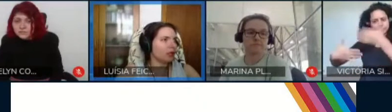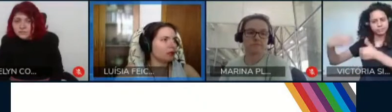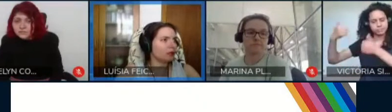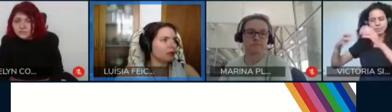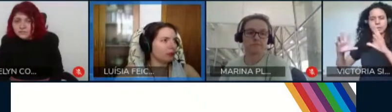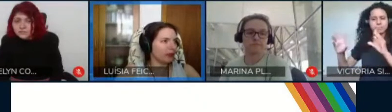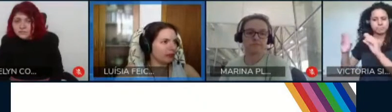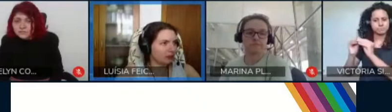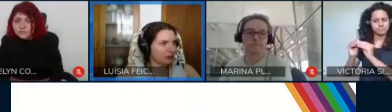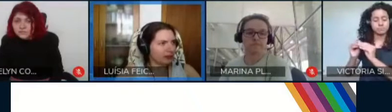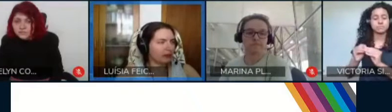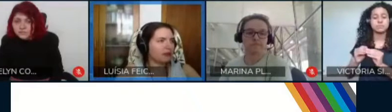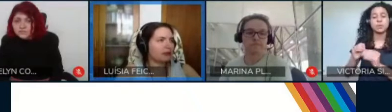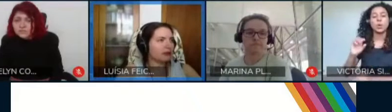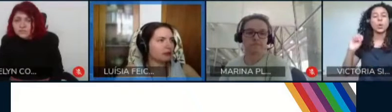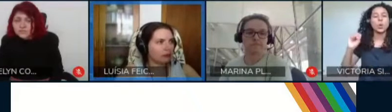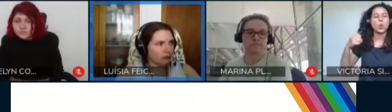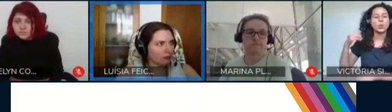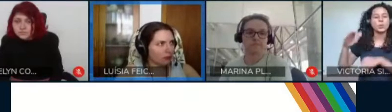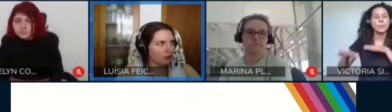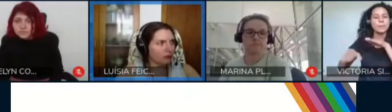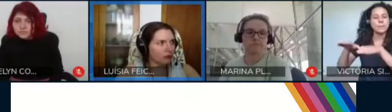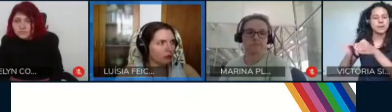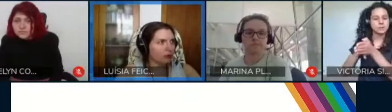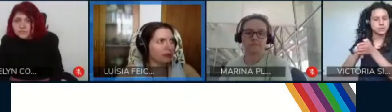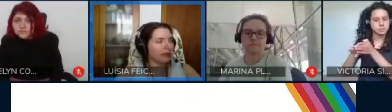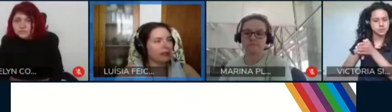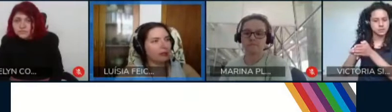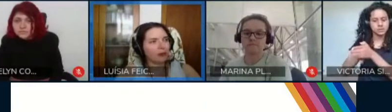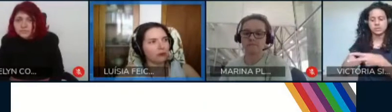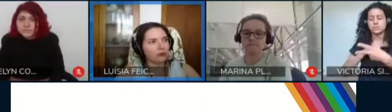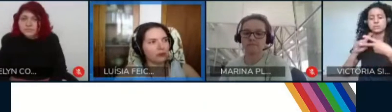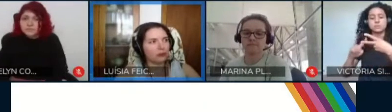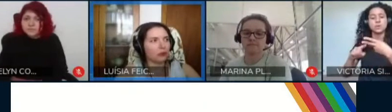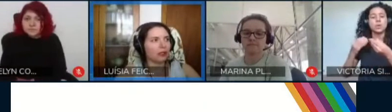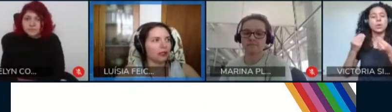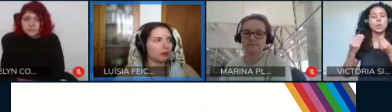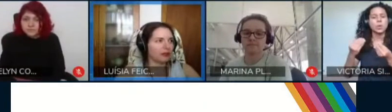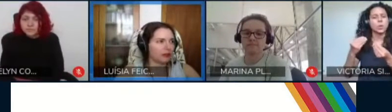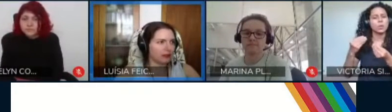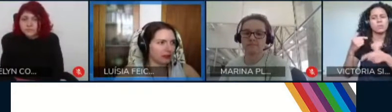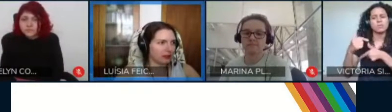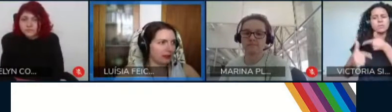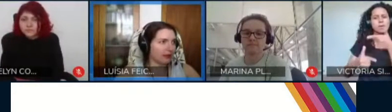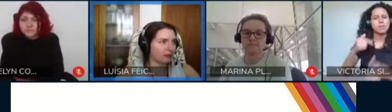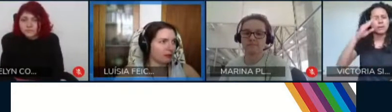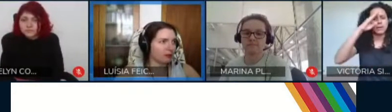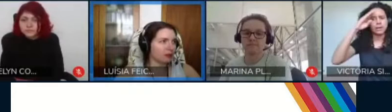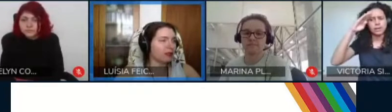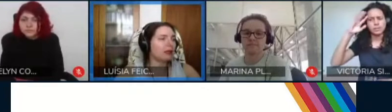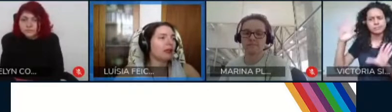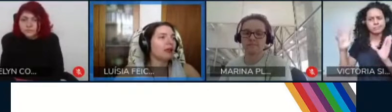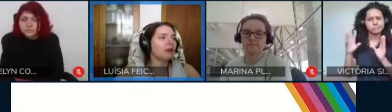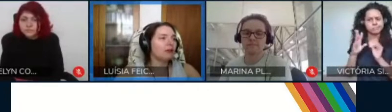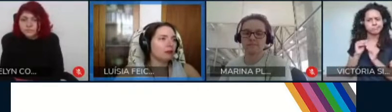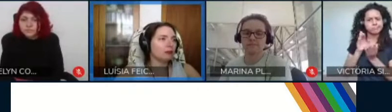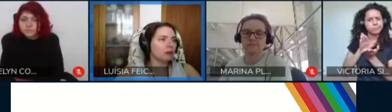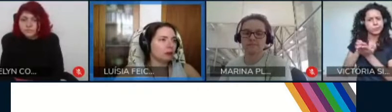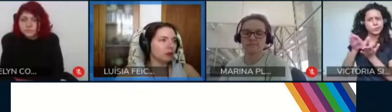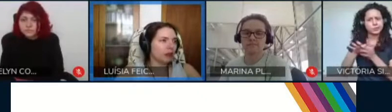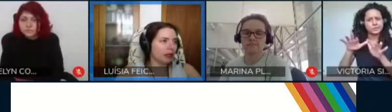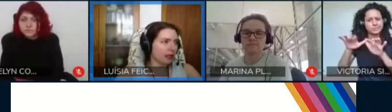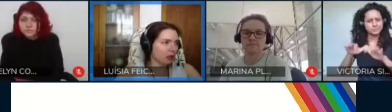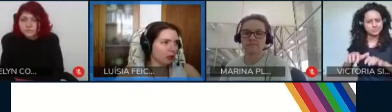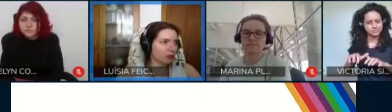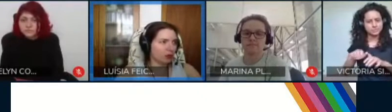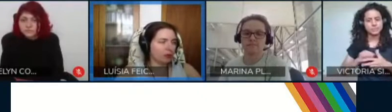rapidinho os 8 passos da pesquisa, onde o trabalho acadêmico se situa, que é no passo sintetizar e produzir.